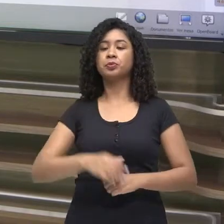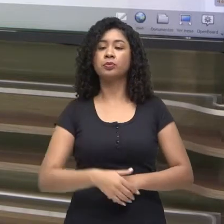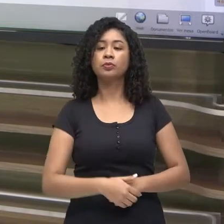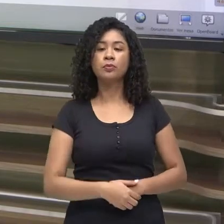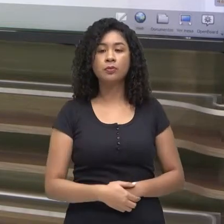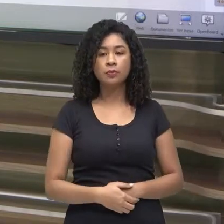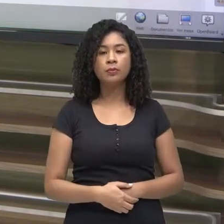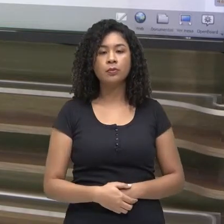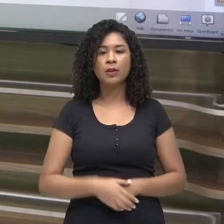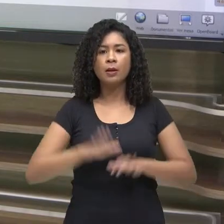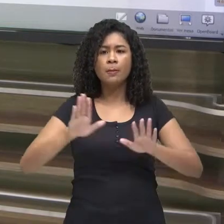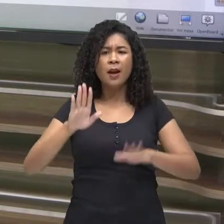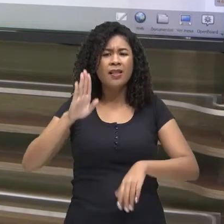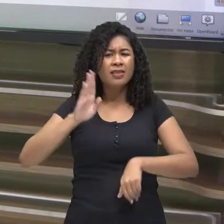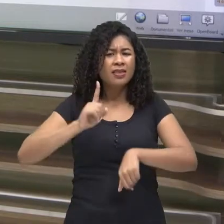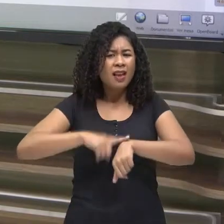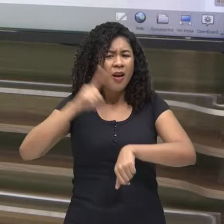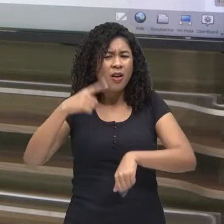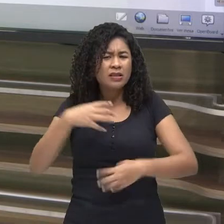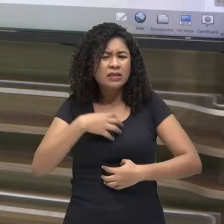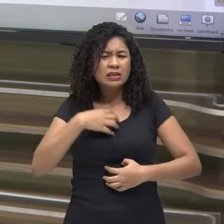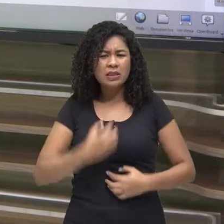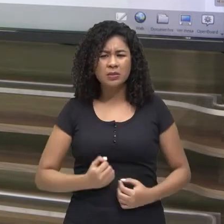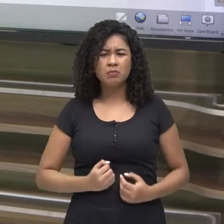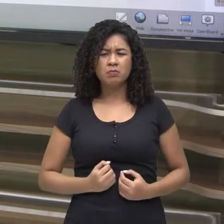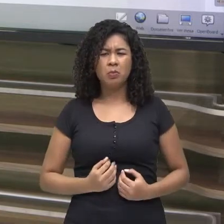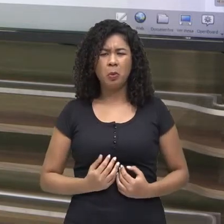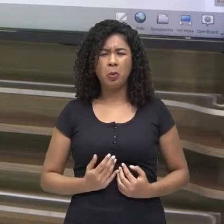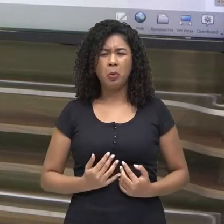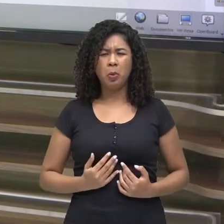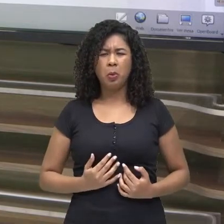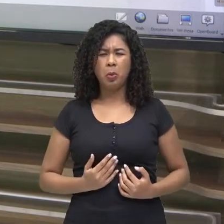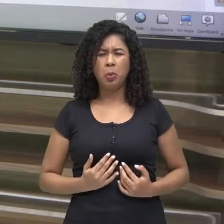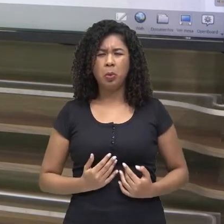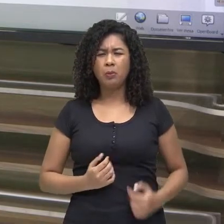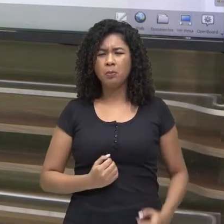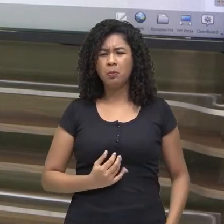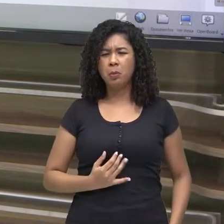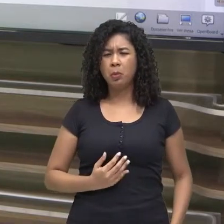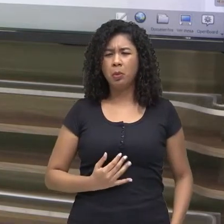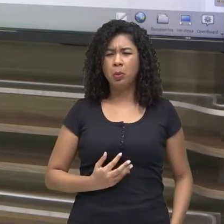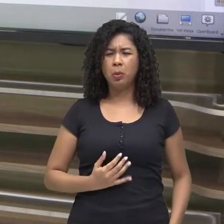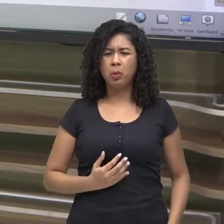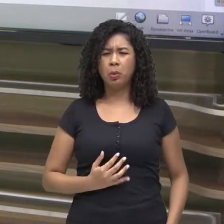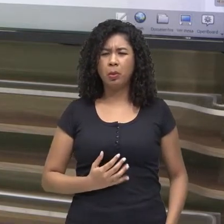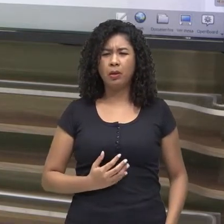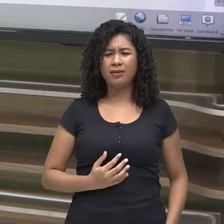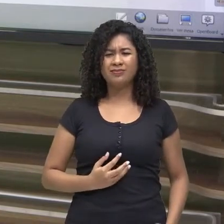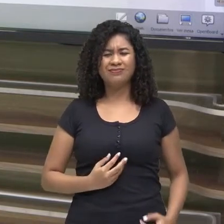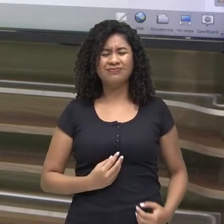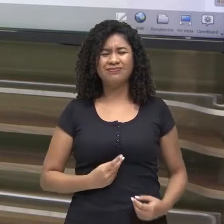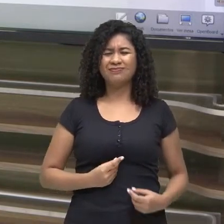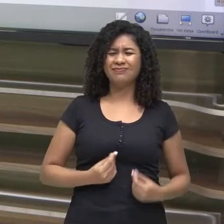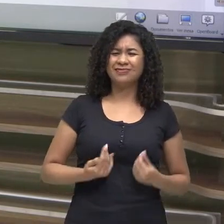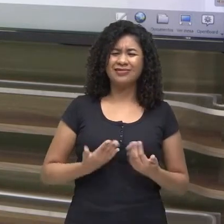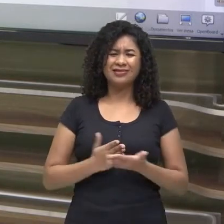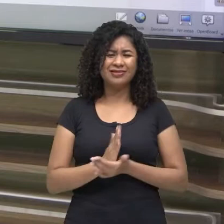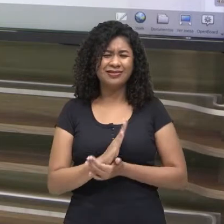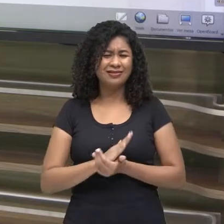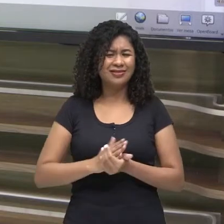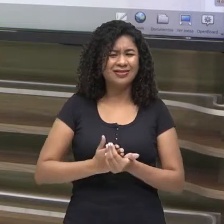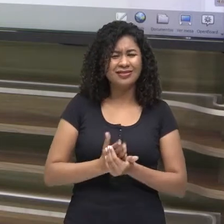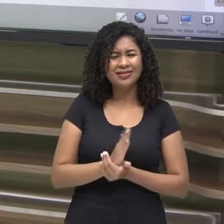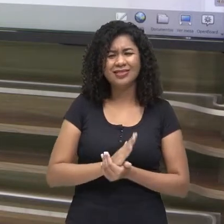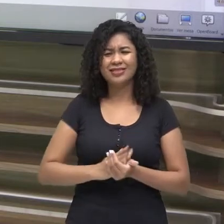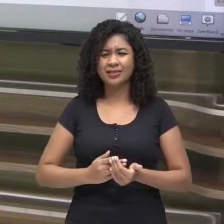gente sente azia, né, aquele desconforto, né, por que acontece? O nosso estômago a gente sabe que